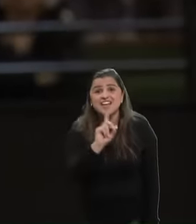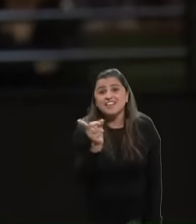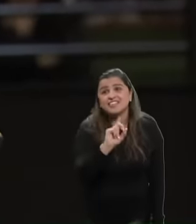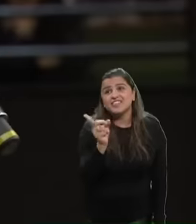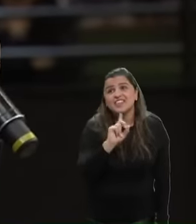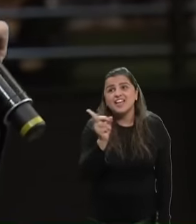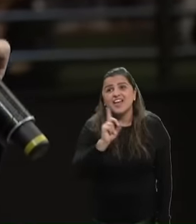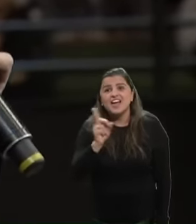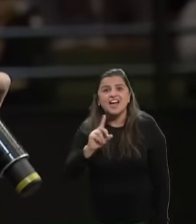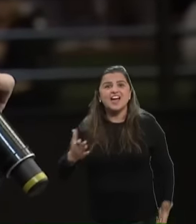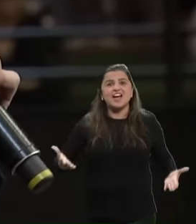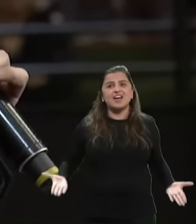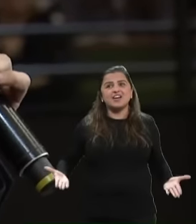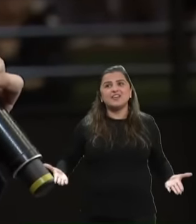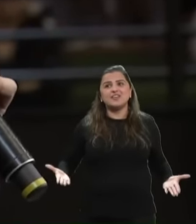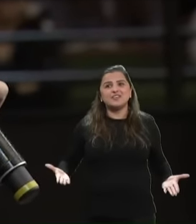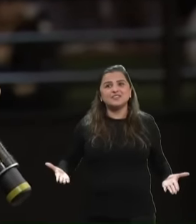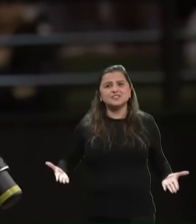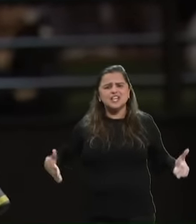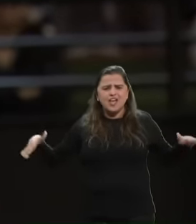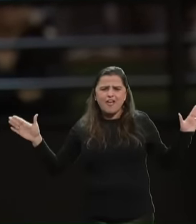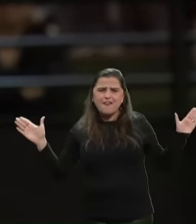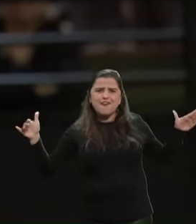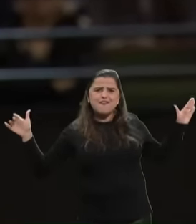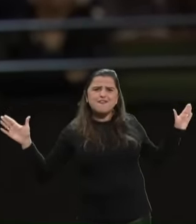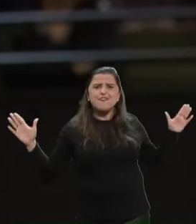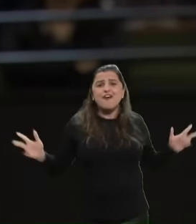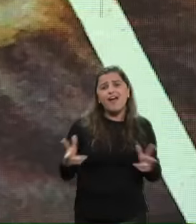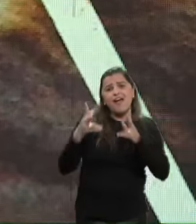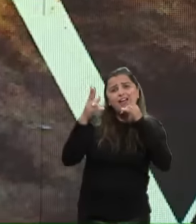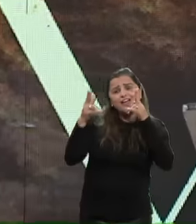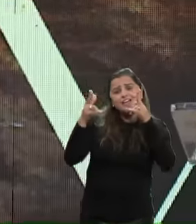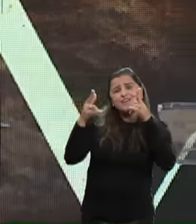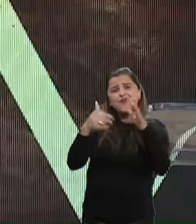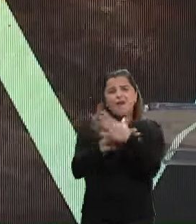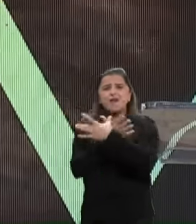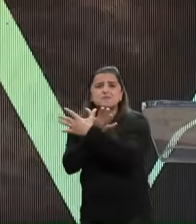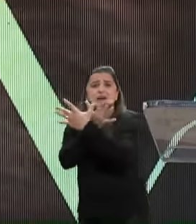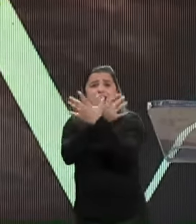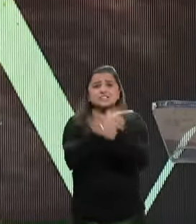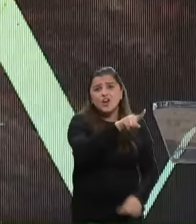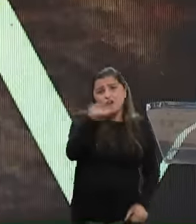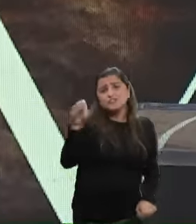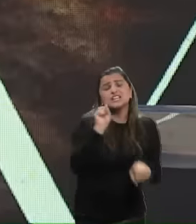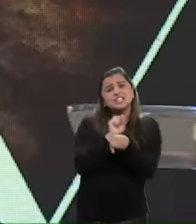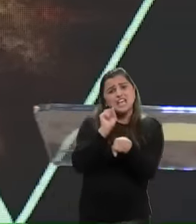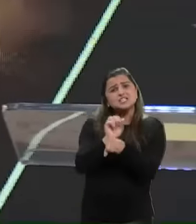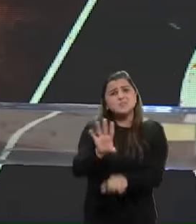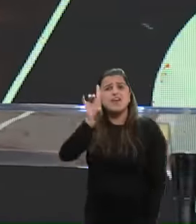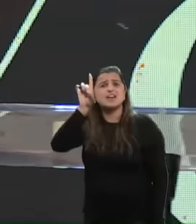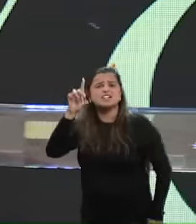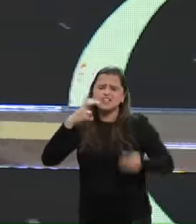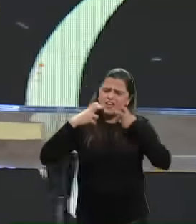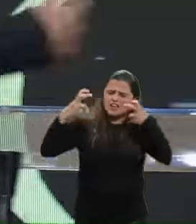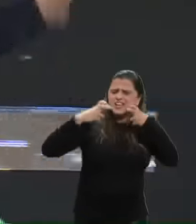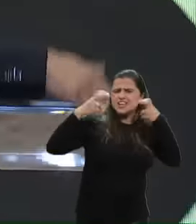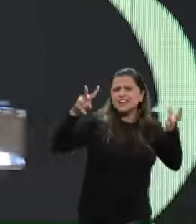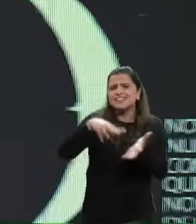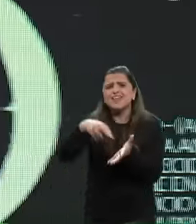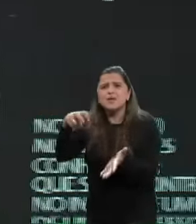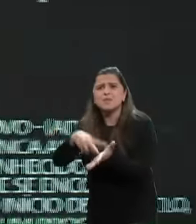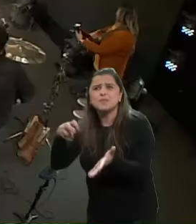cansarán. Levantarán asas como las águilas. Quien está esperando en Dios pula. Quien está esperando en Dios grita. Quien